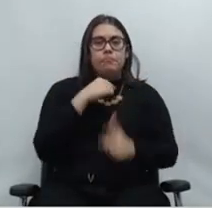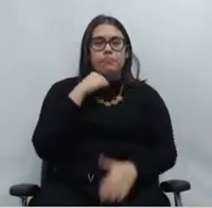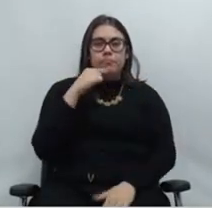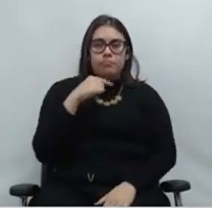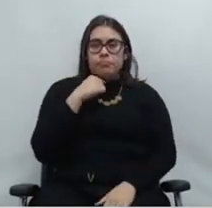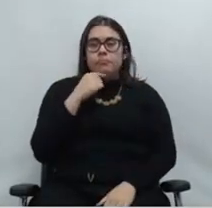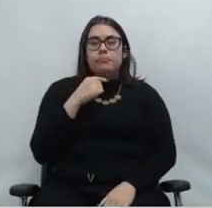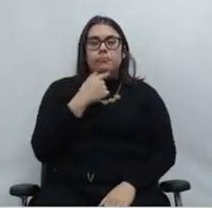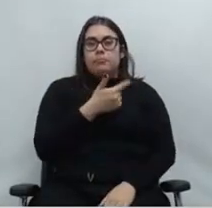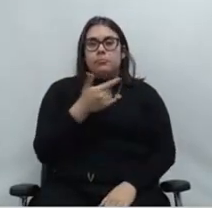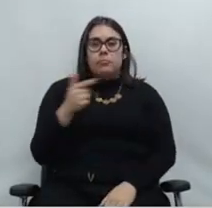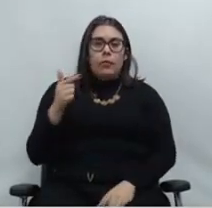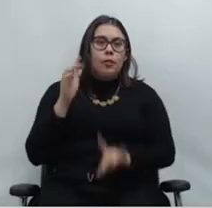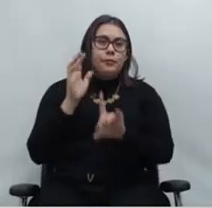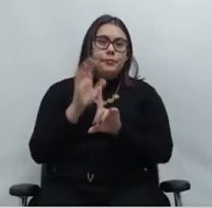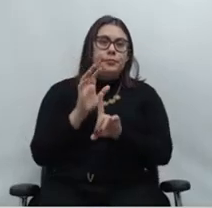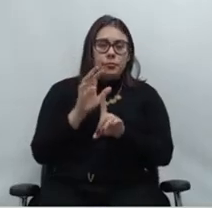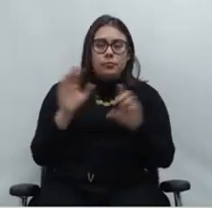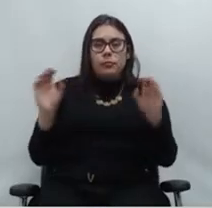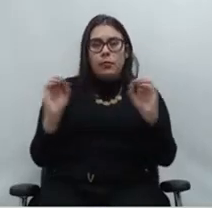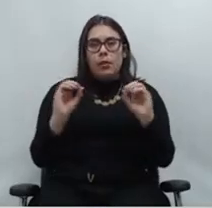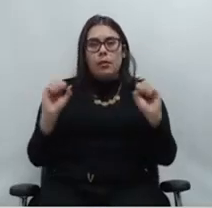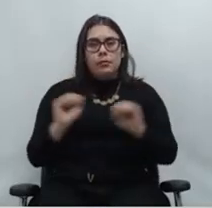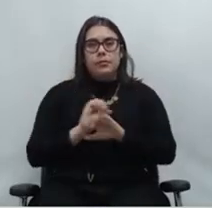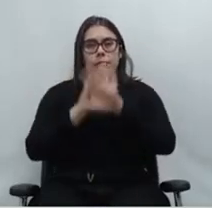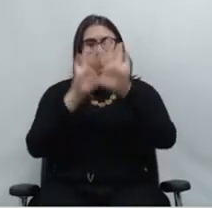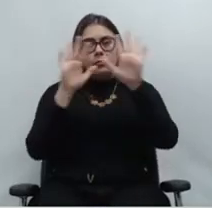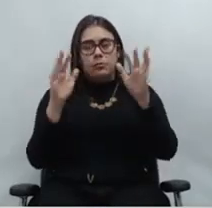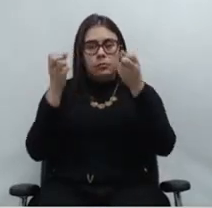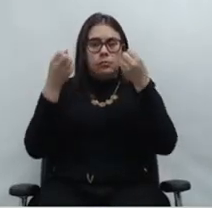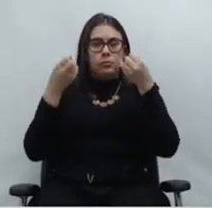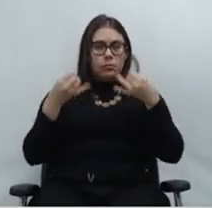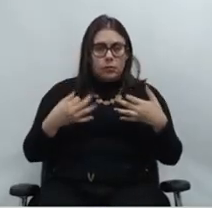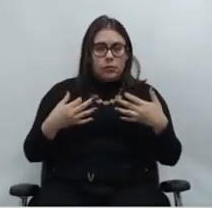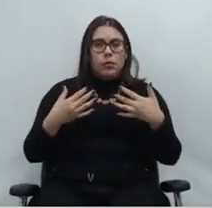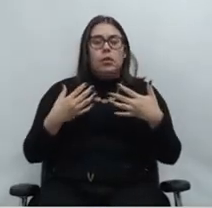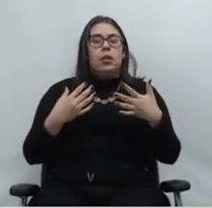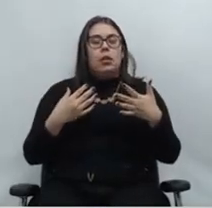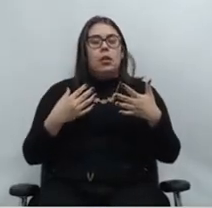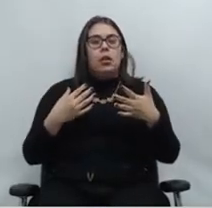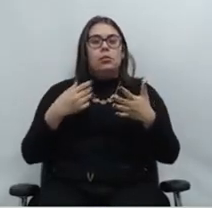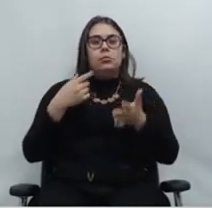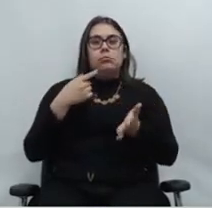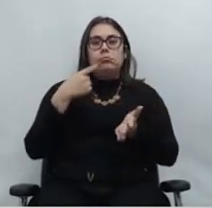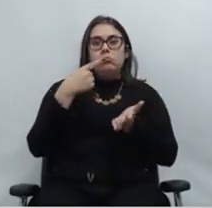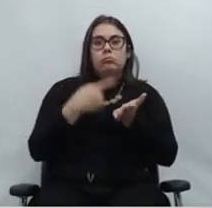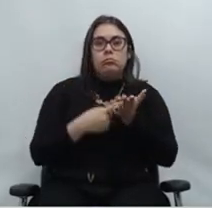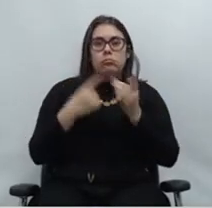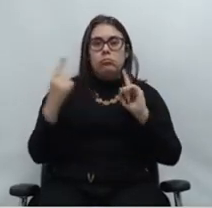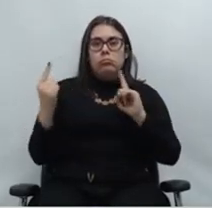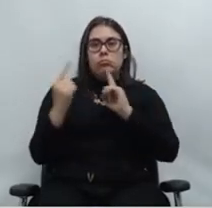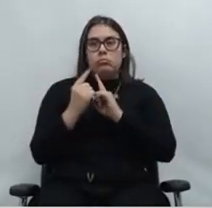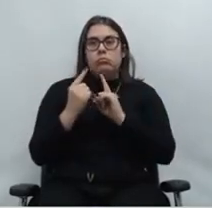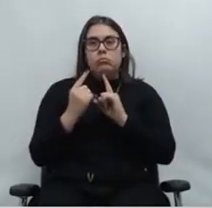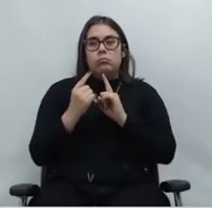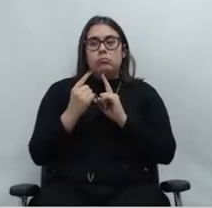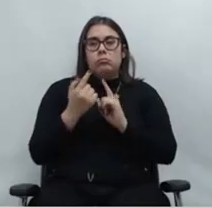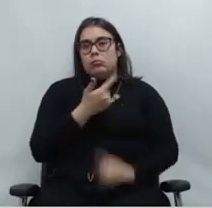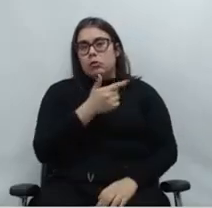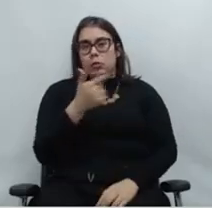nenhum impacto, segundo os esclarecimentos prestados, em relação ao agendamento realizado. Assim, esclarecida a ausência